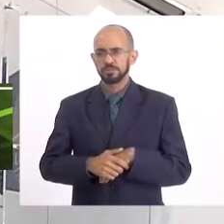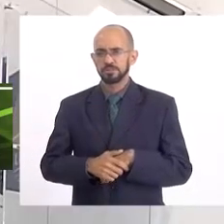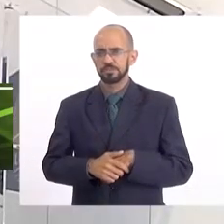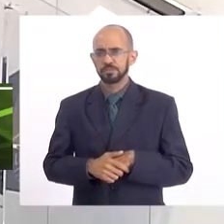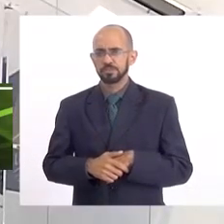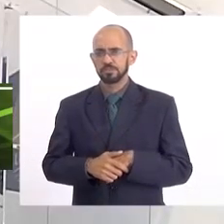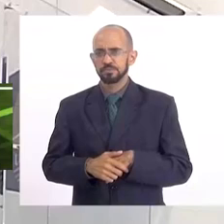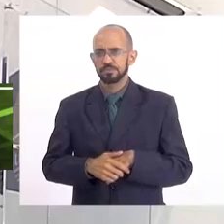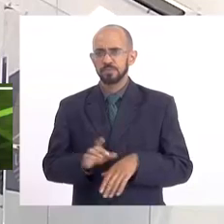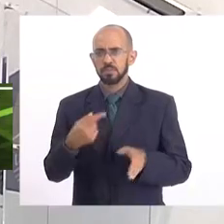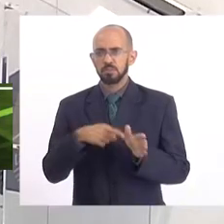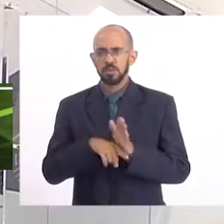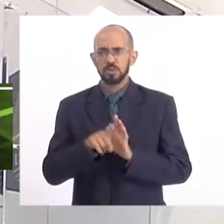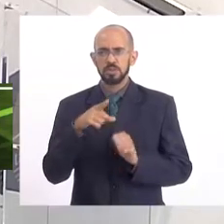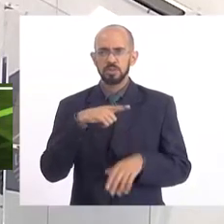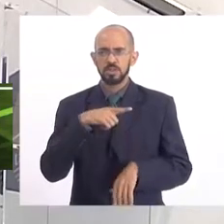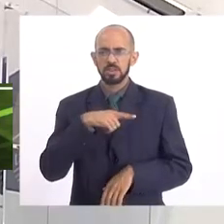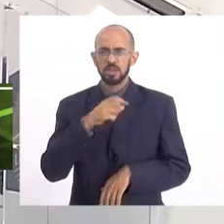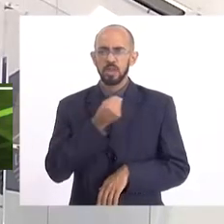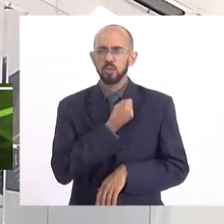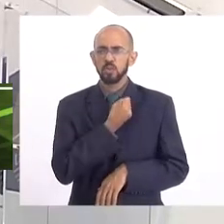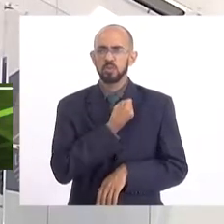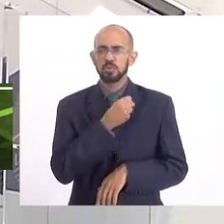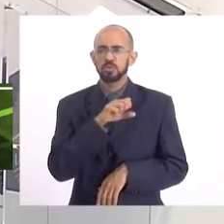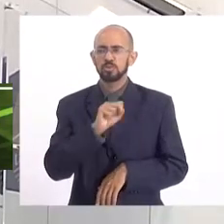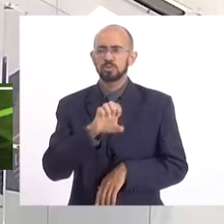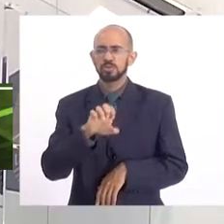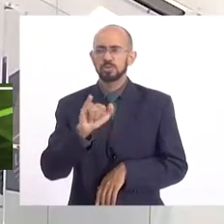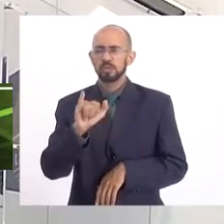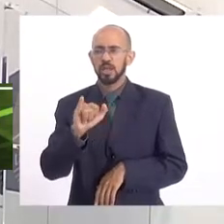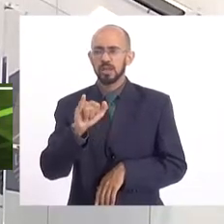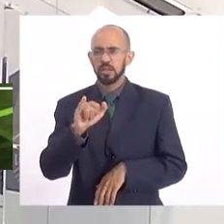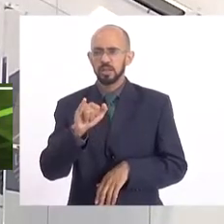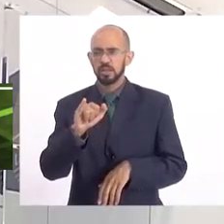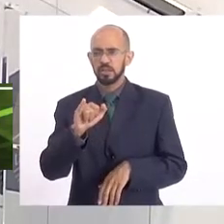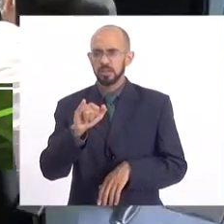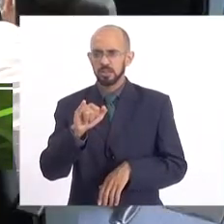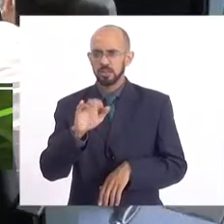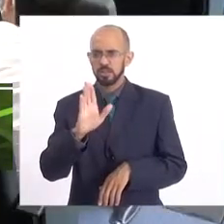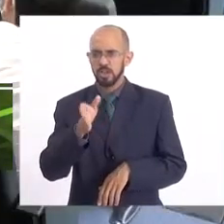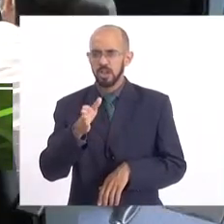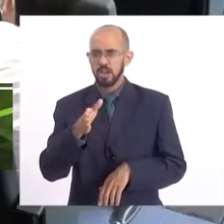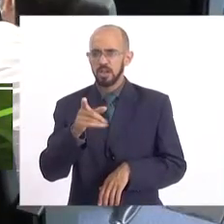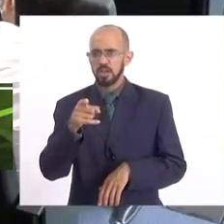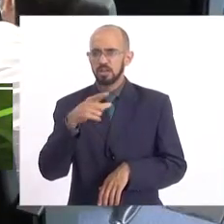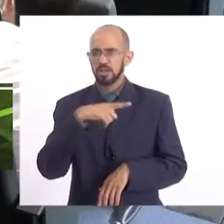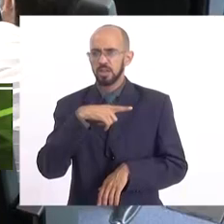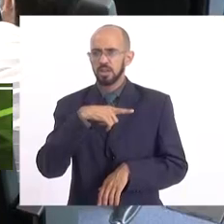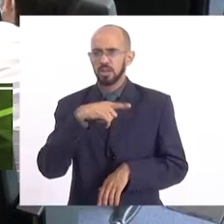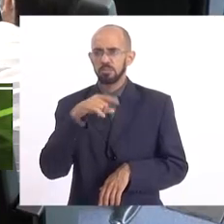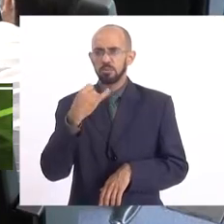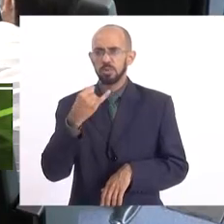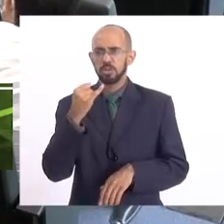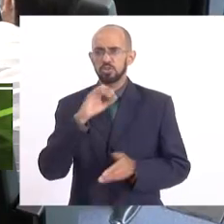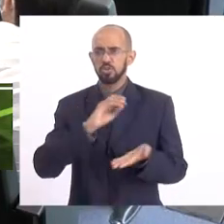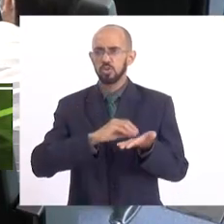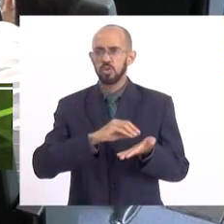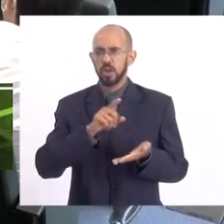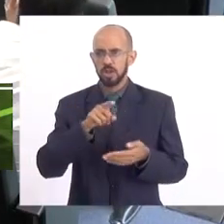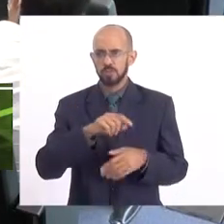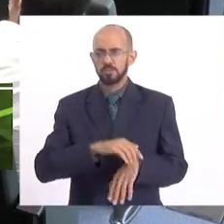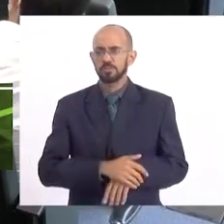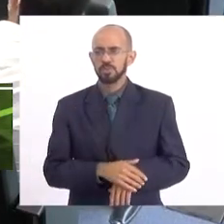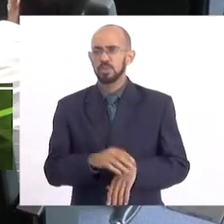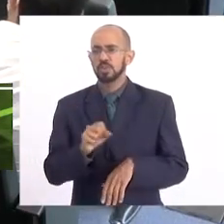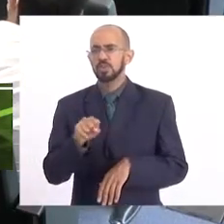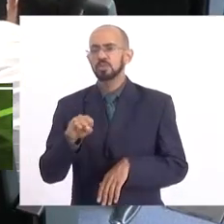Tem o número, já tem o número do SEI da progressão? Você tem aí, João? É importante fazer menção ao número do SEI. O Silvio tem ali do